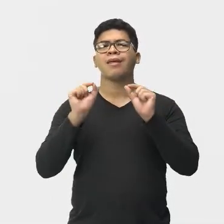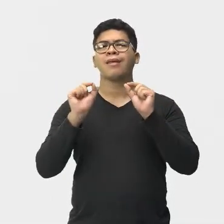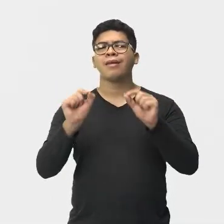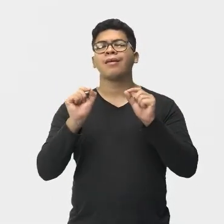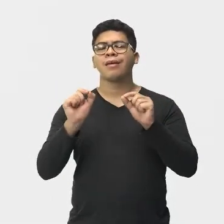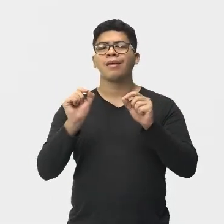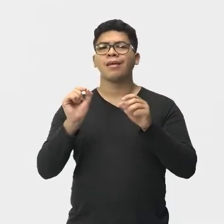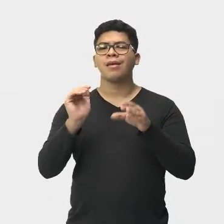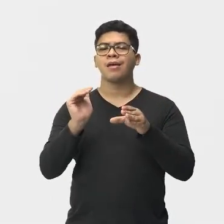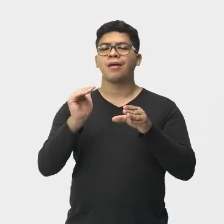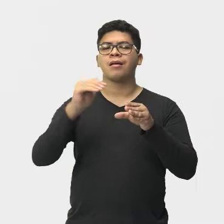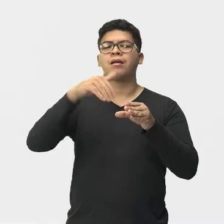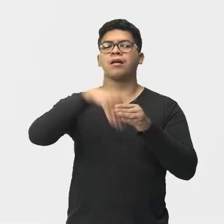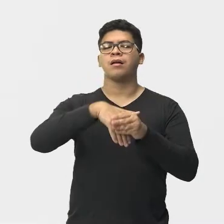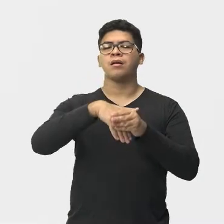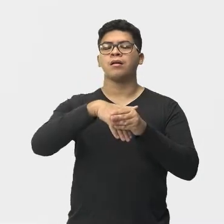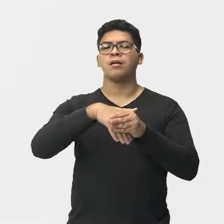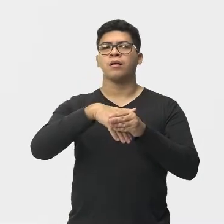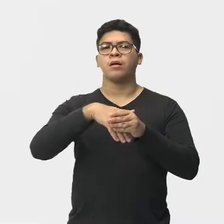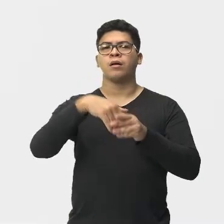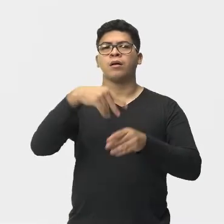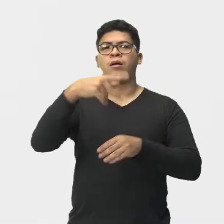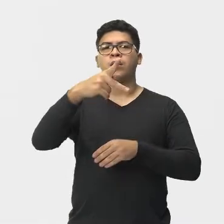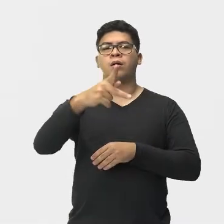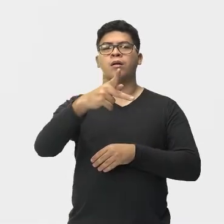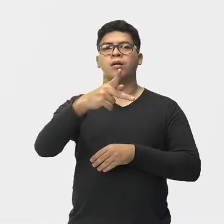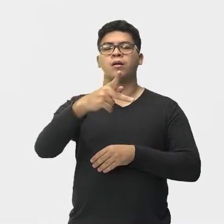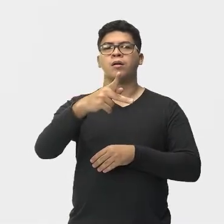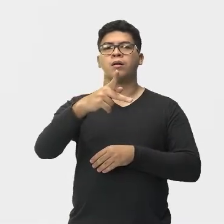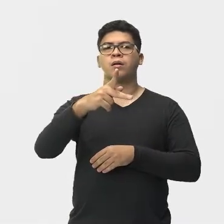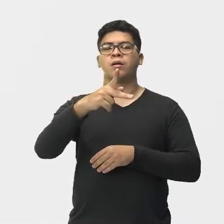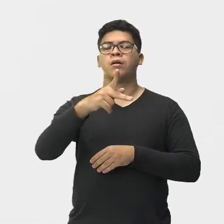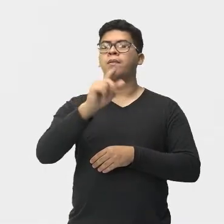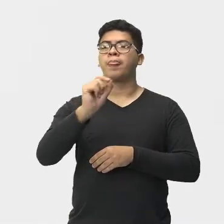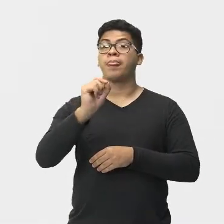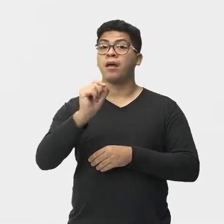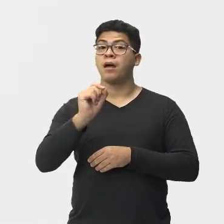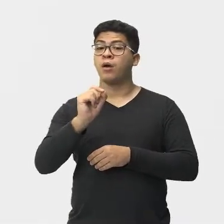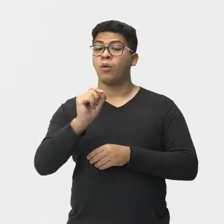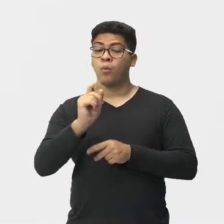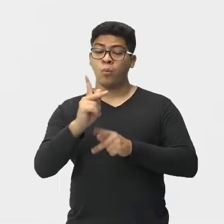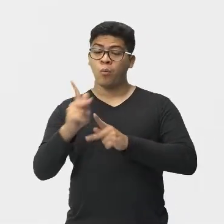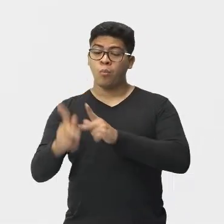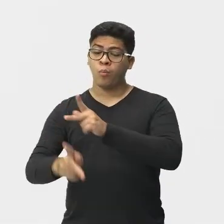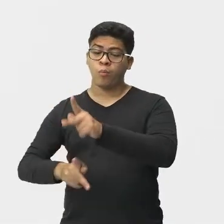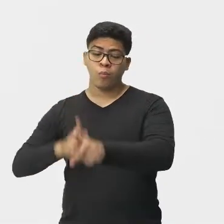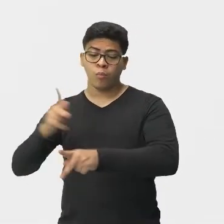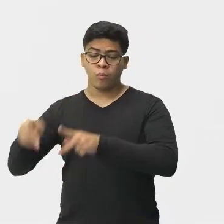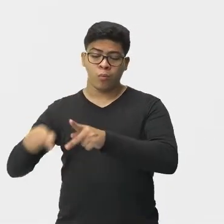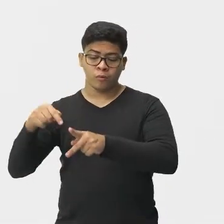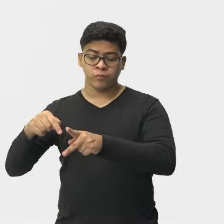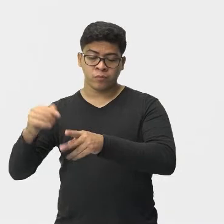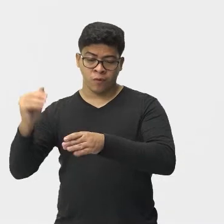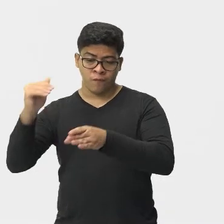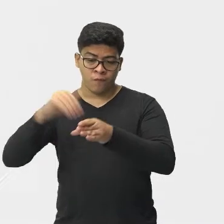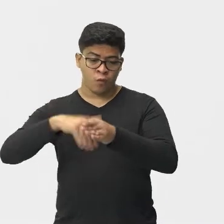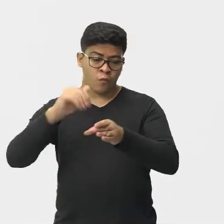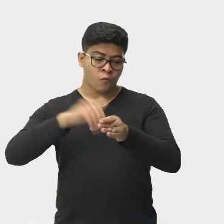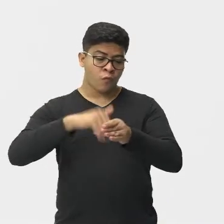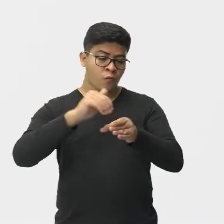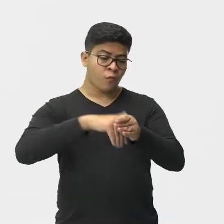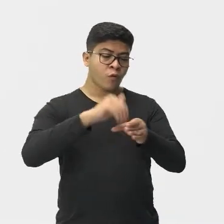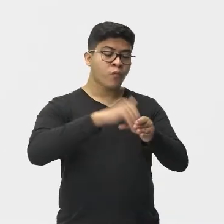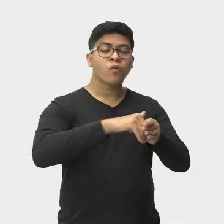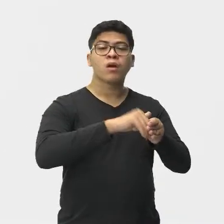pueblo? Aqui eu estou perguntando quem o povo elegeu, né? E aí temos a resposta,